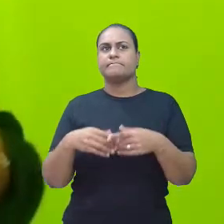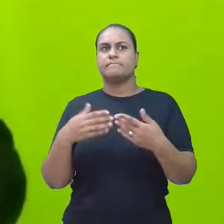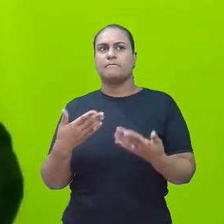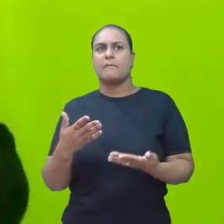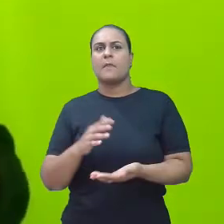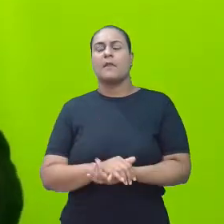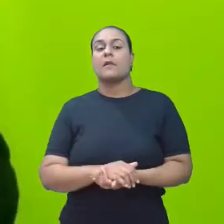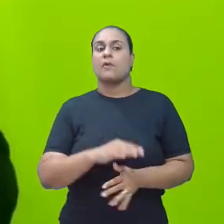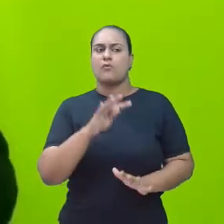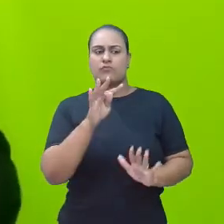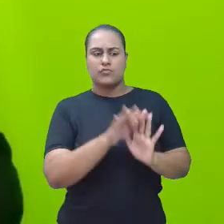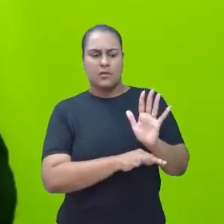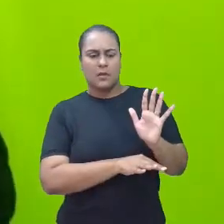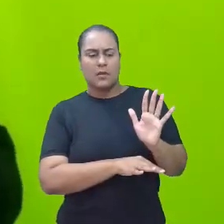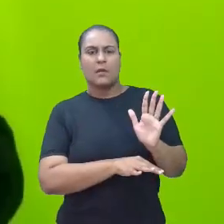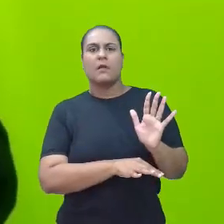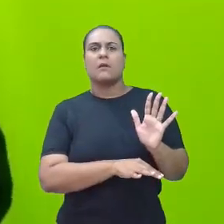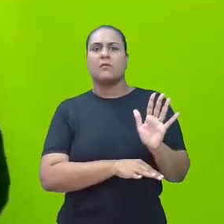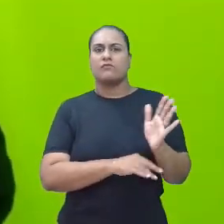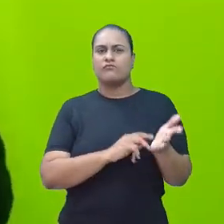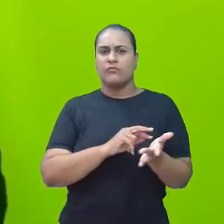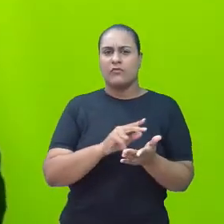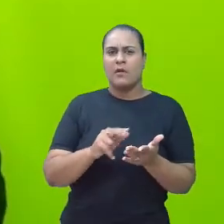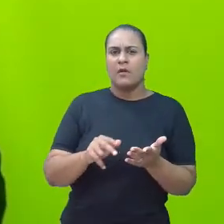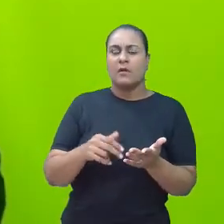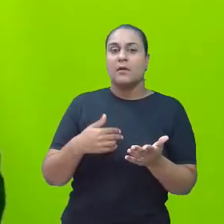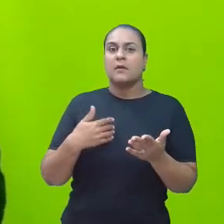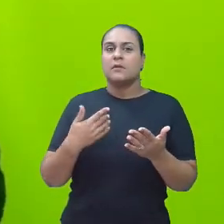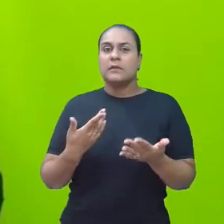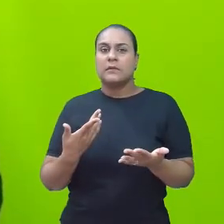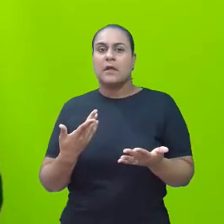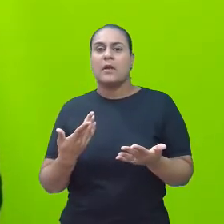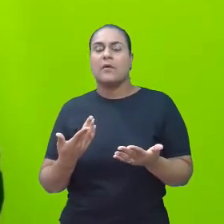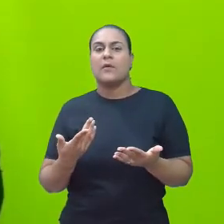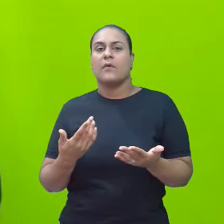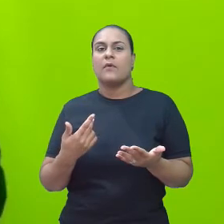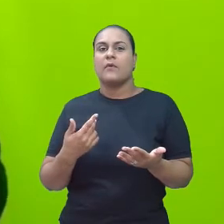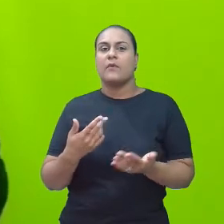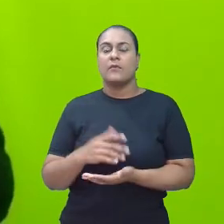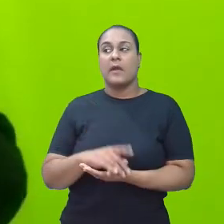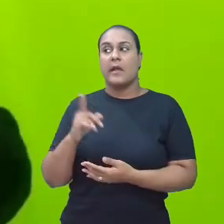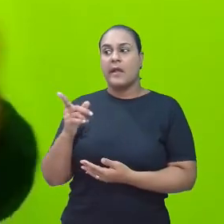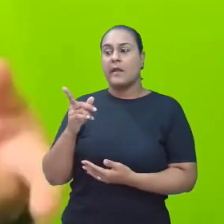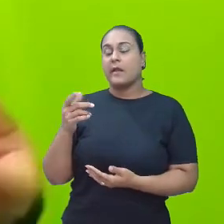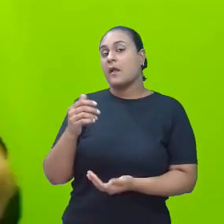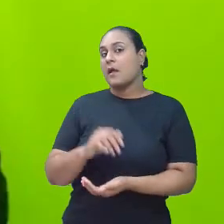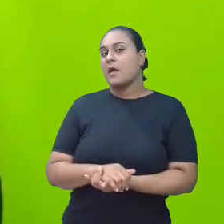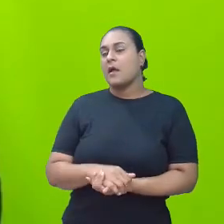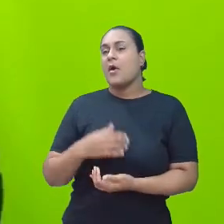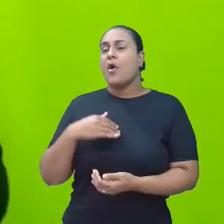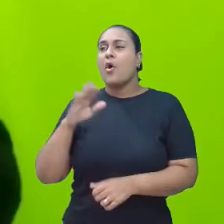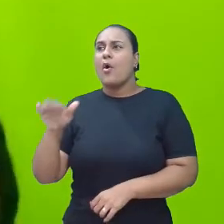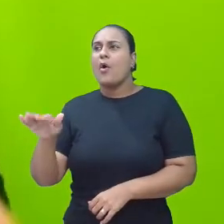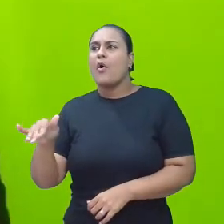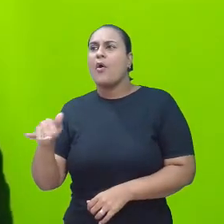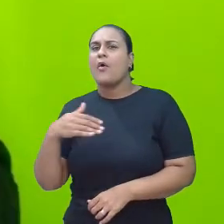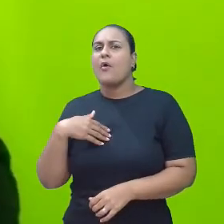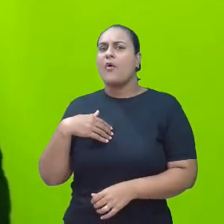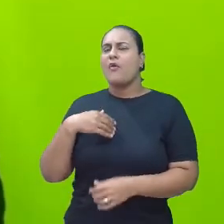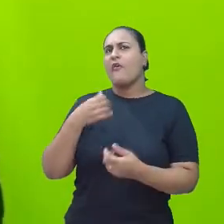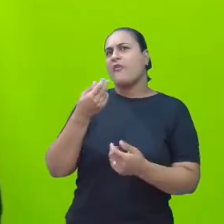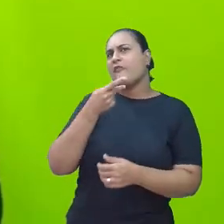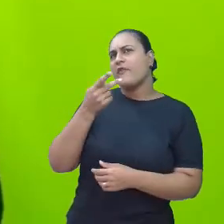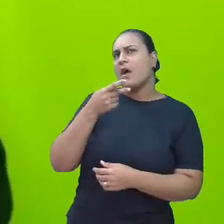com a Caterina, contribuí muito, assim, olha, Caterina era auxiliadora, Dora, fala assim, sabe, abrevia